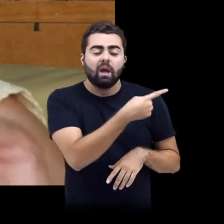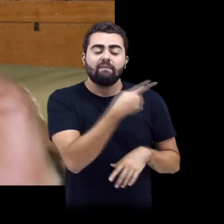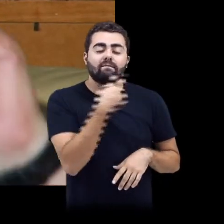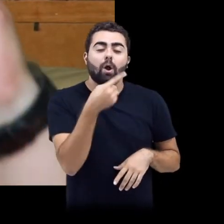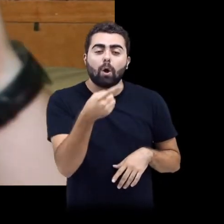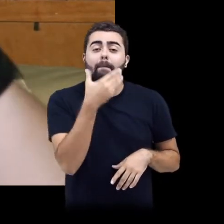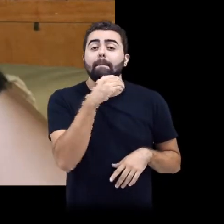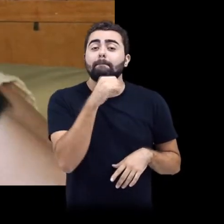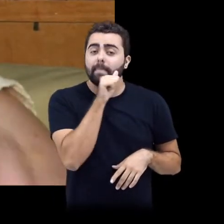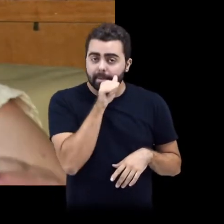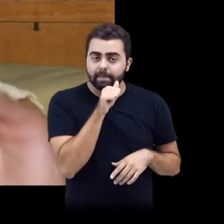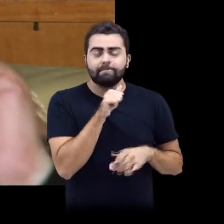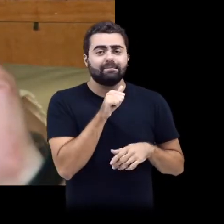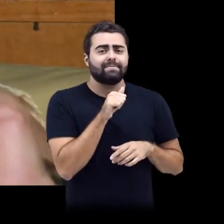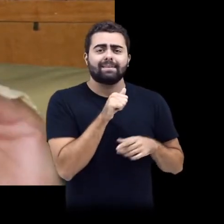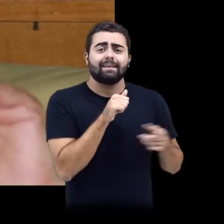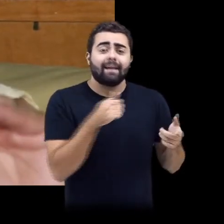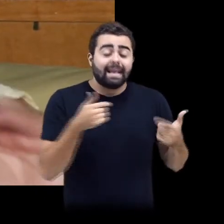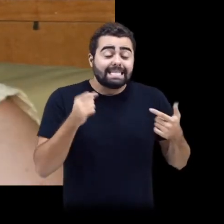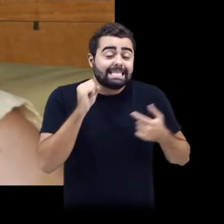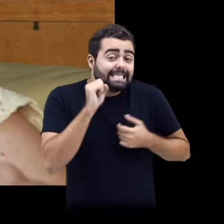de mim, porque eu morro.